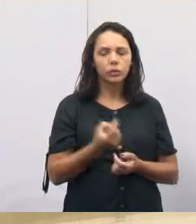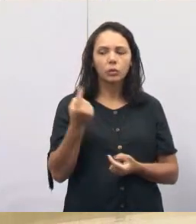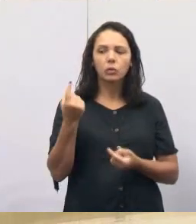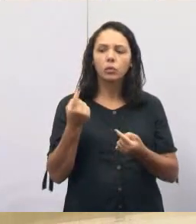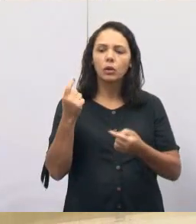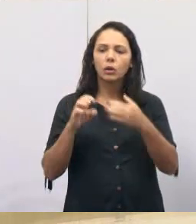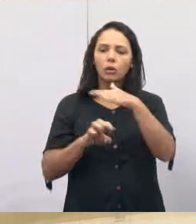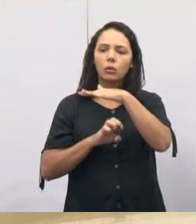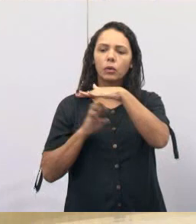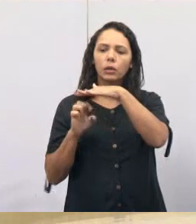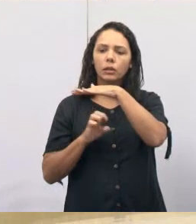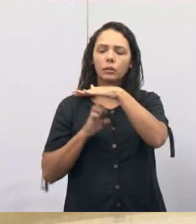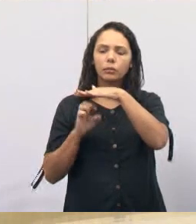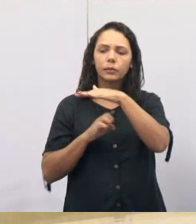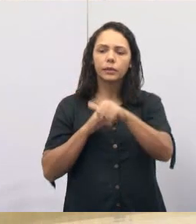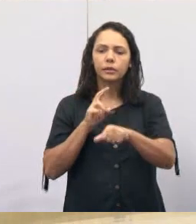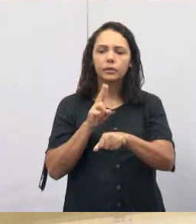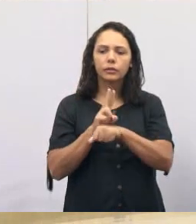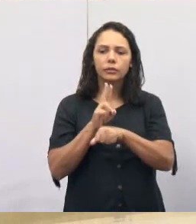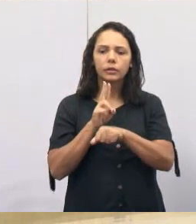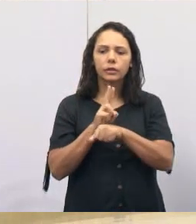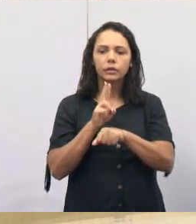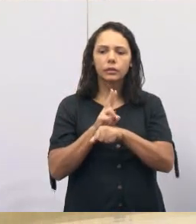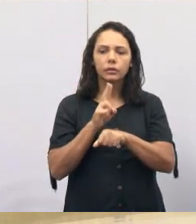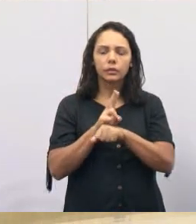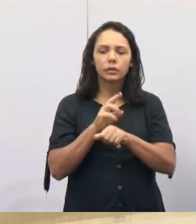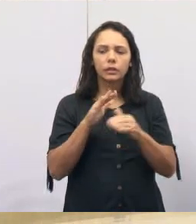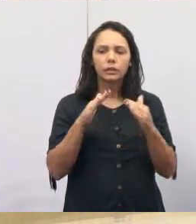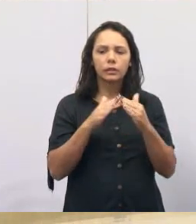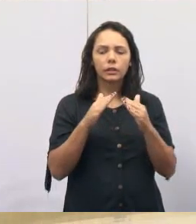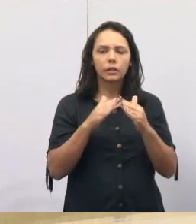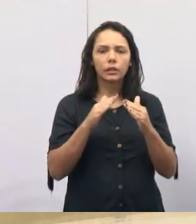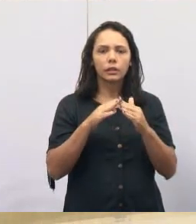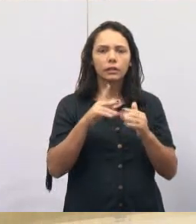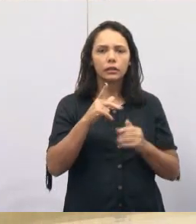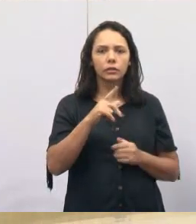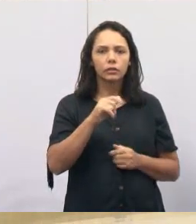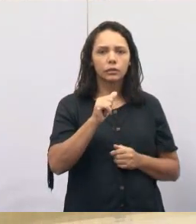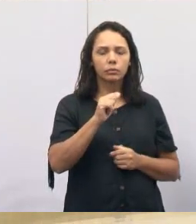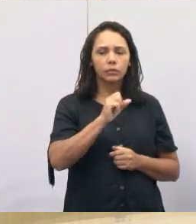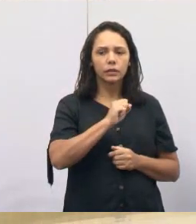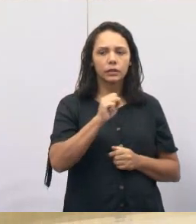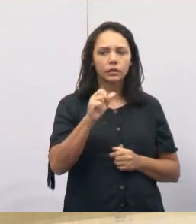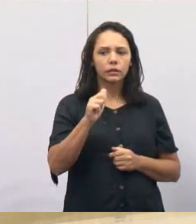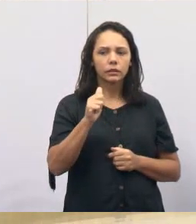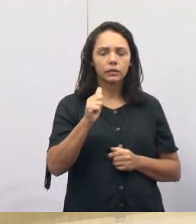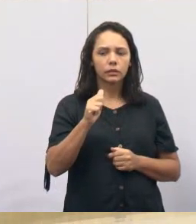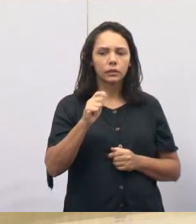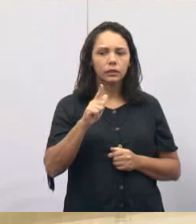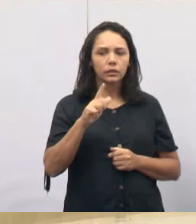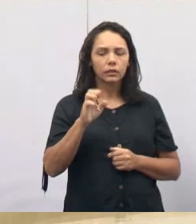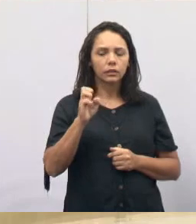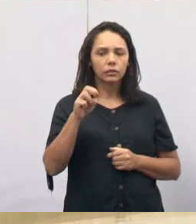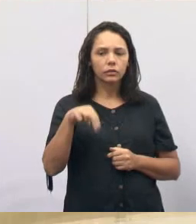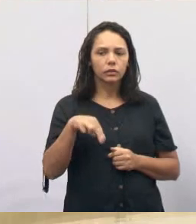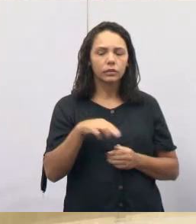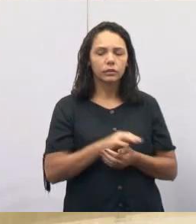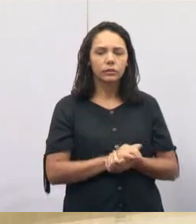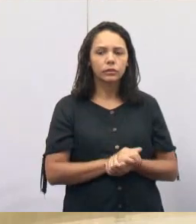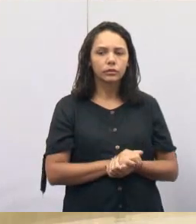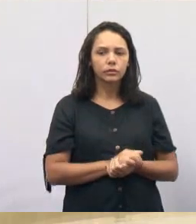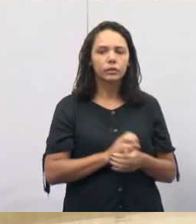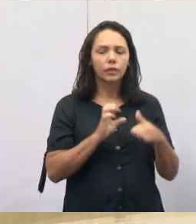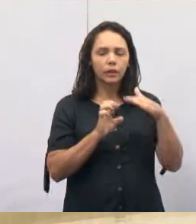empresa gerenciará a casa de passagem? A seleção da organização da sociedade civil responsável pela operação